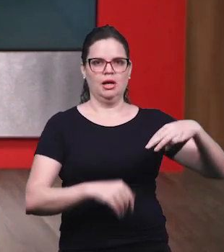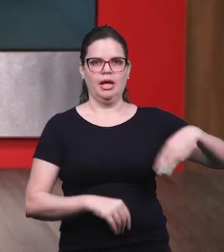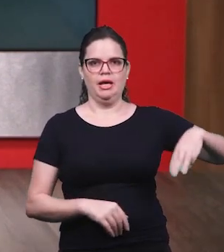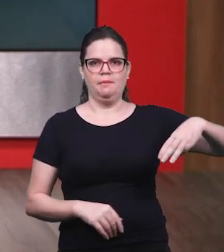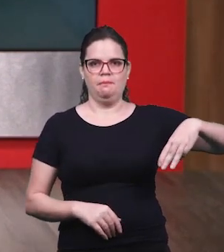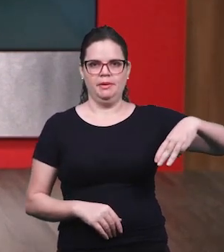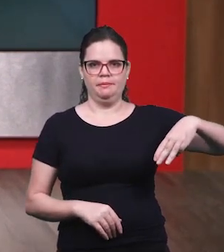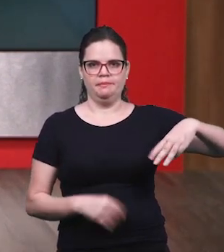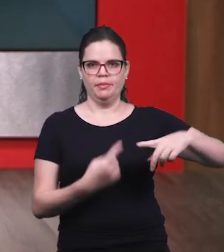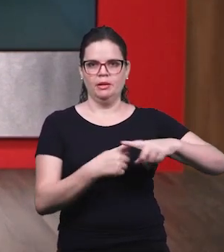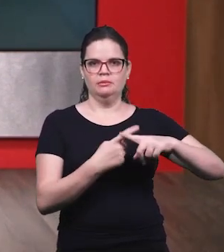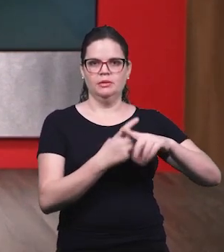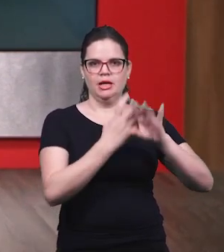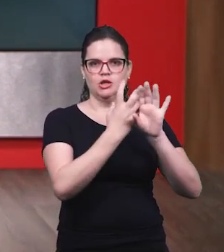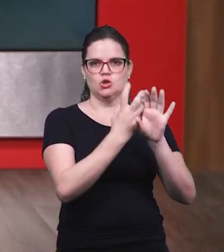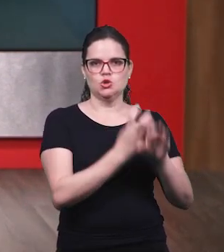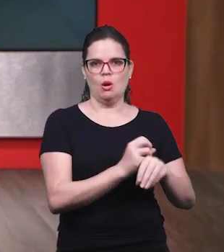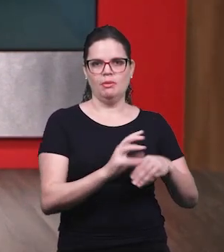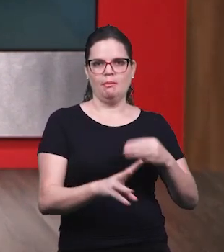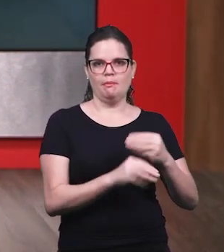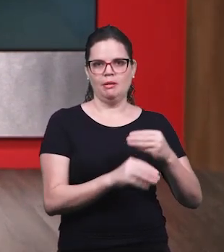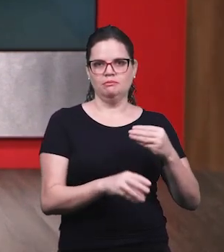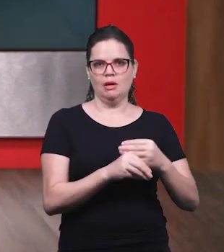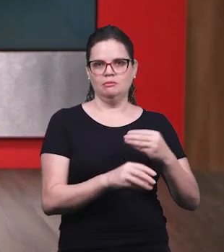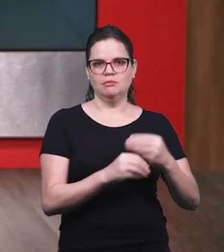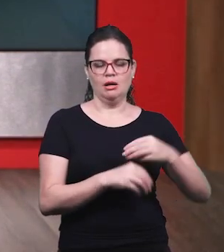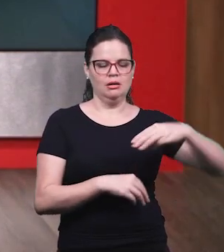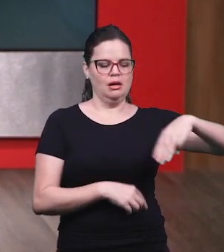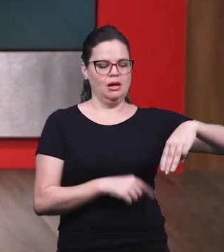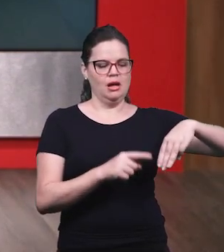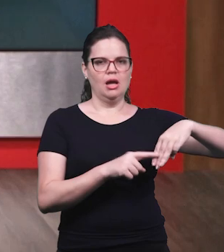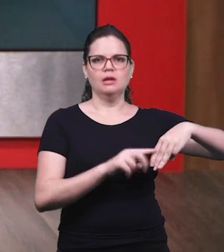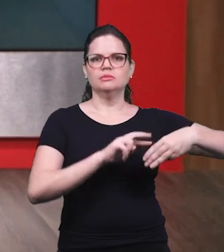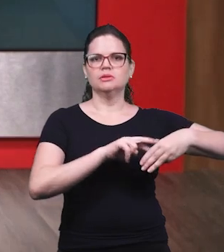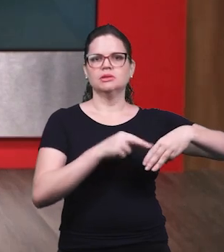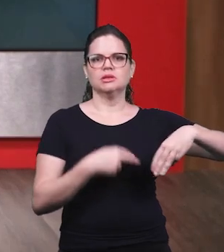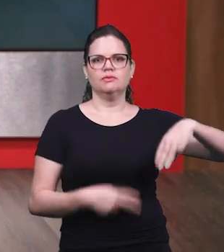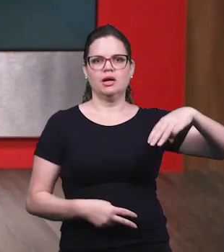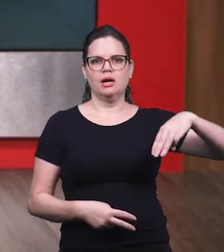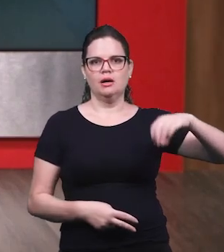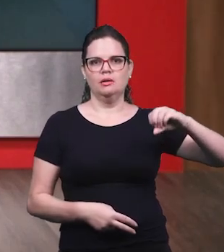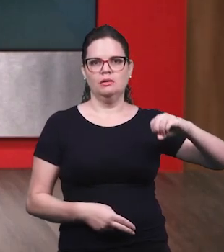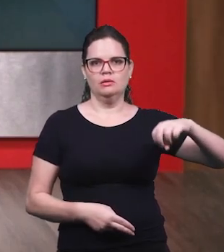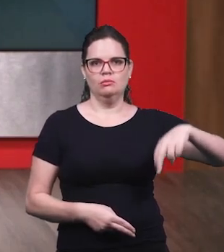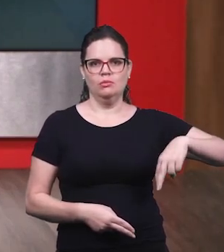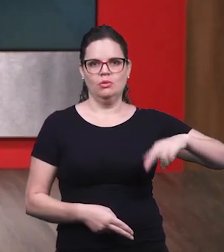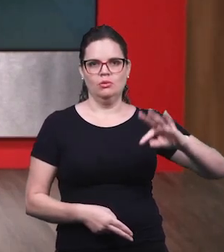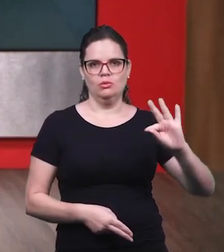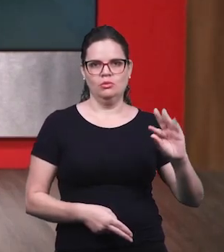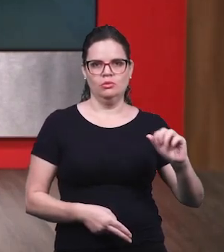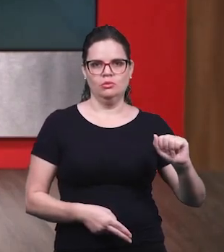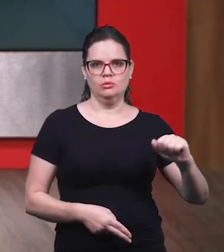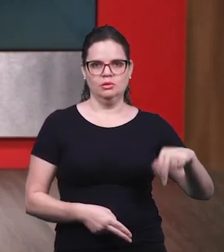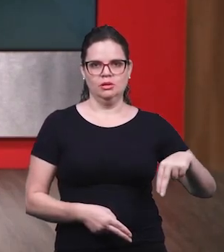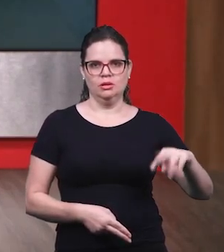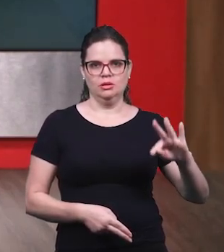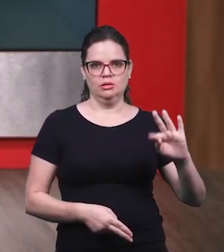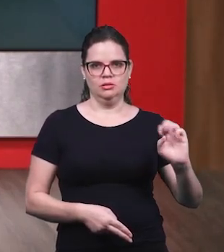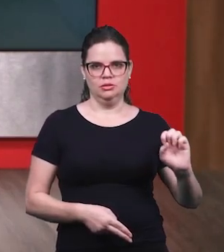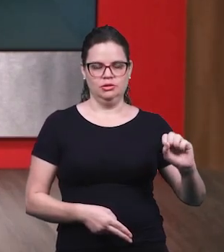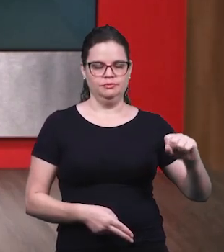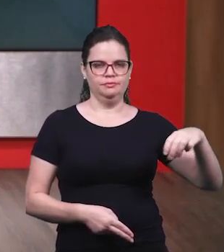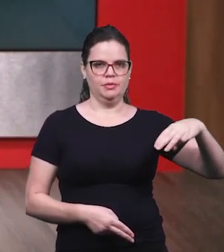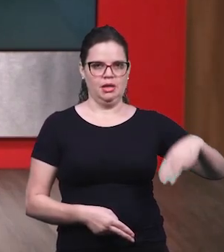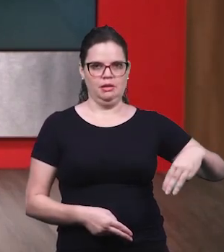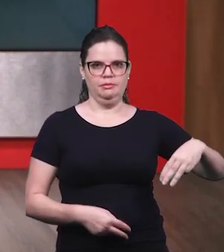ele já vai somar o valor do juro ao capital, né? P